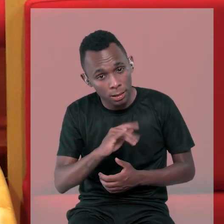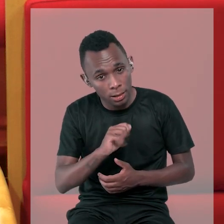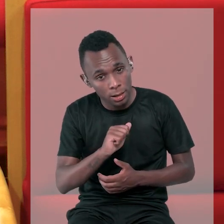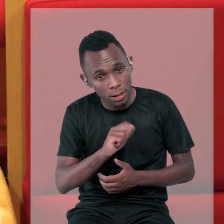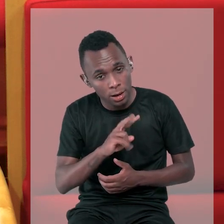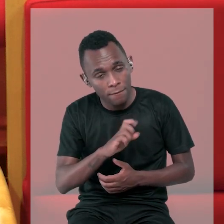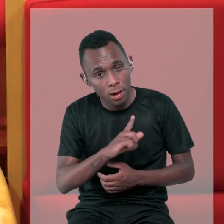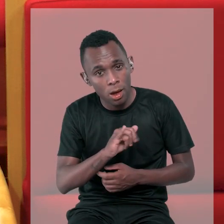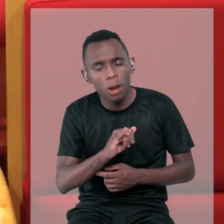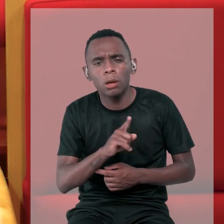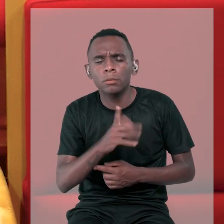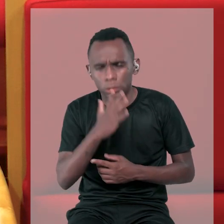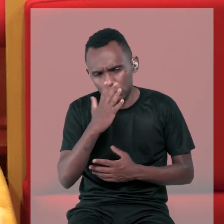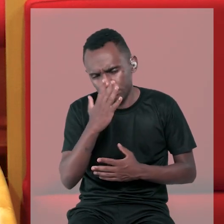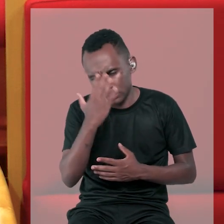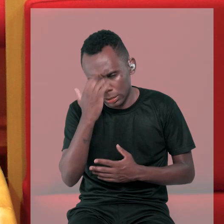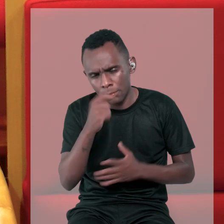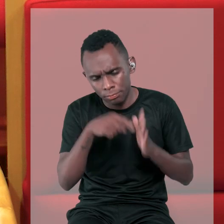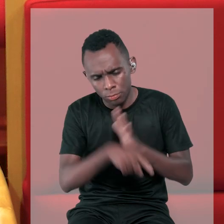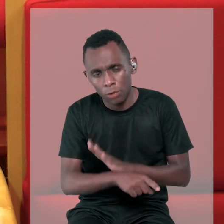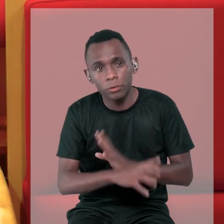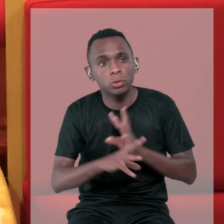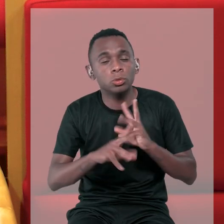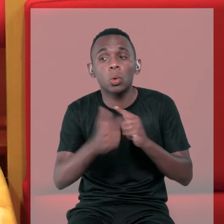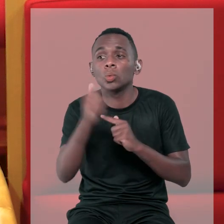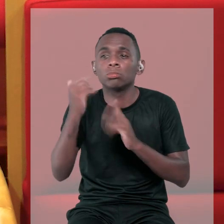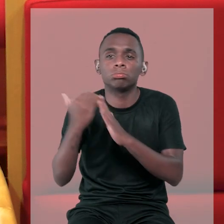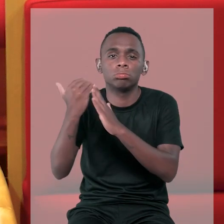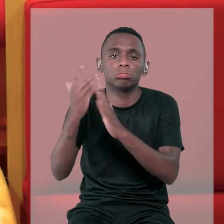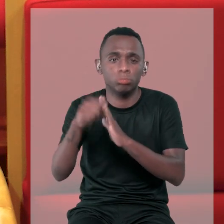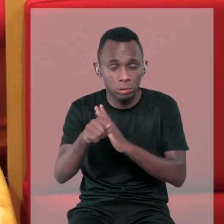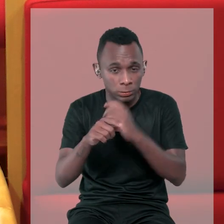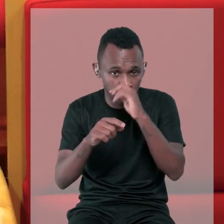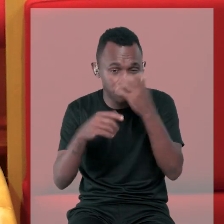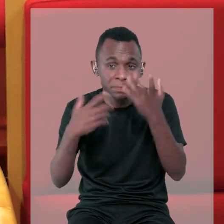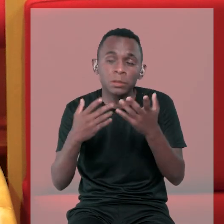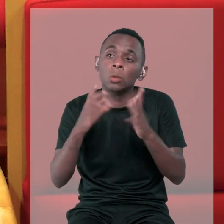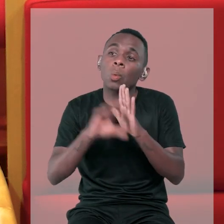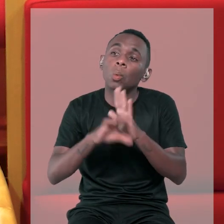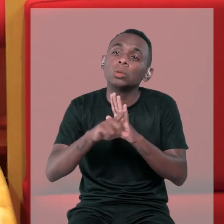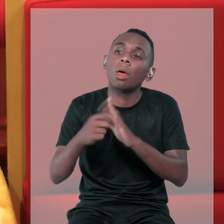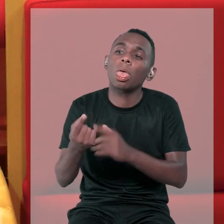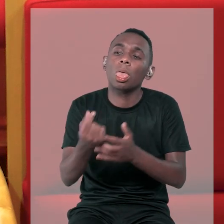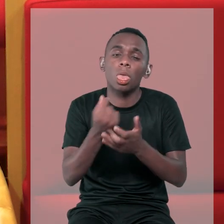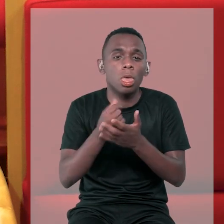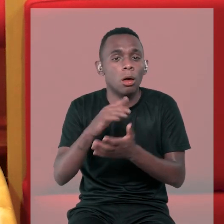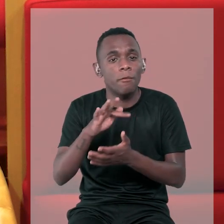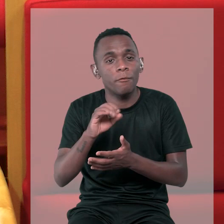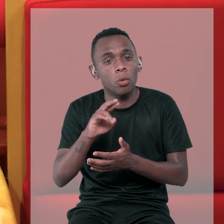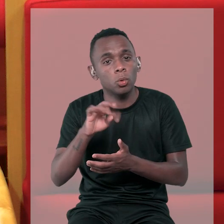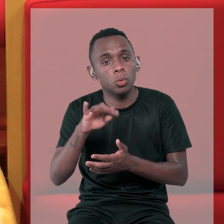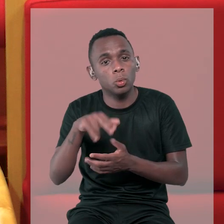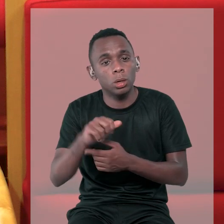ninguém, mais que todos, normalmente o conceito de fortuna ele é mobilizado ao lado do conceito de